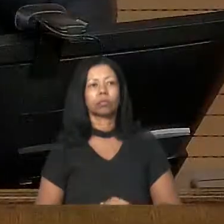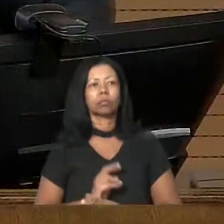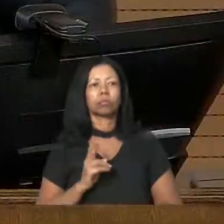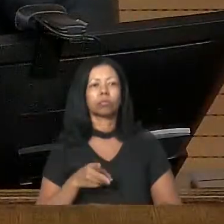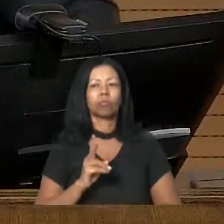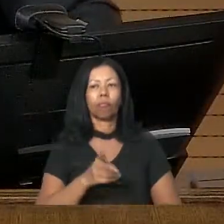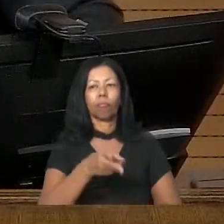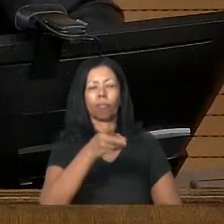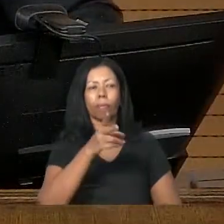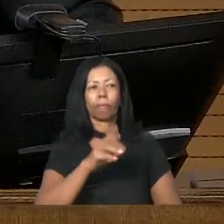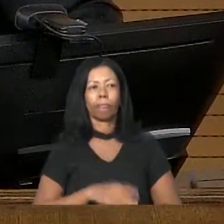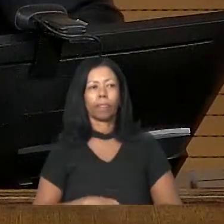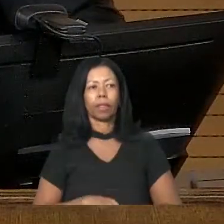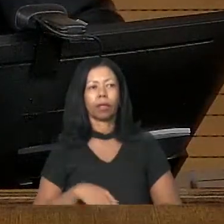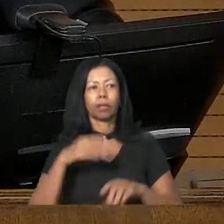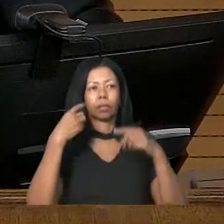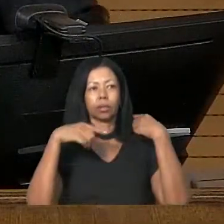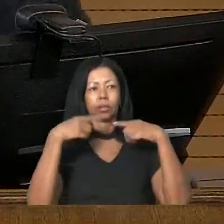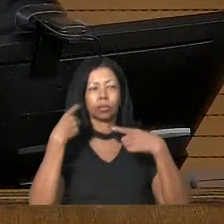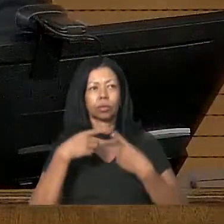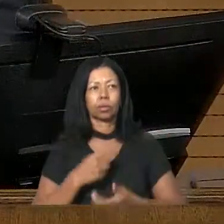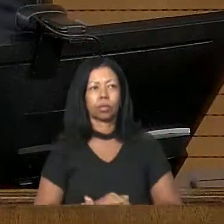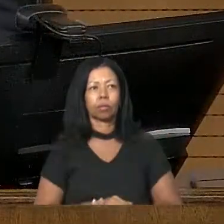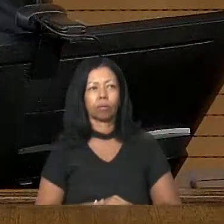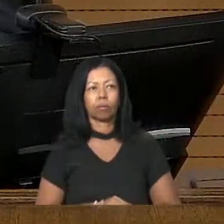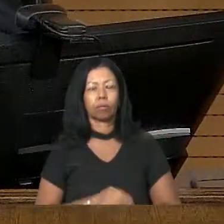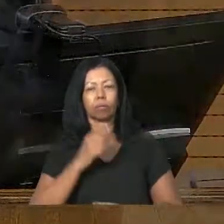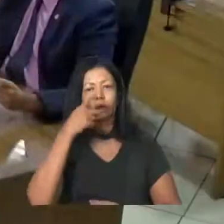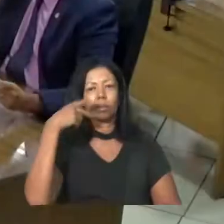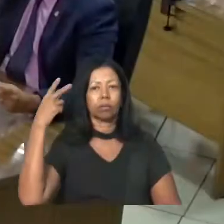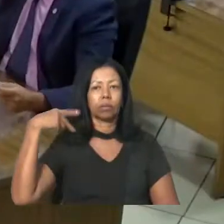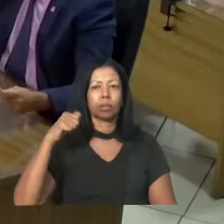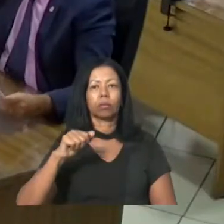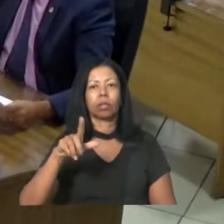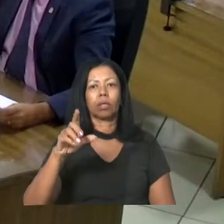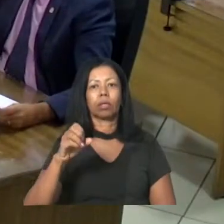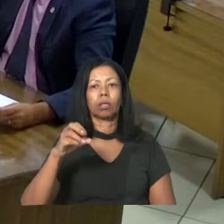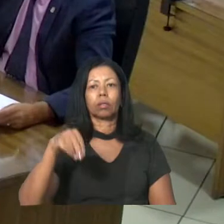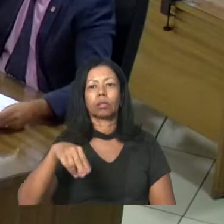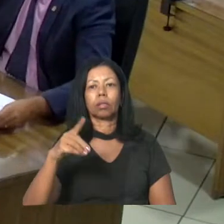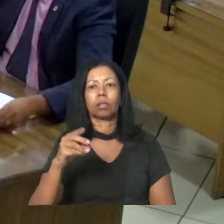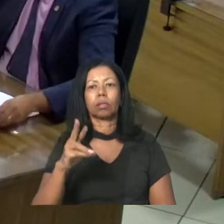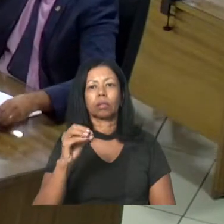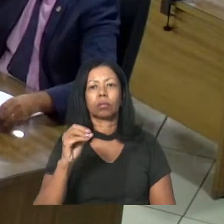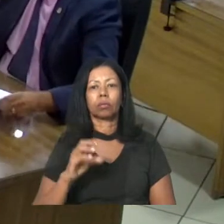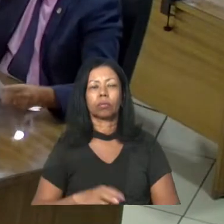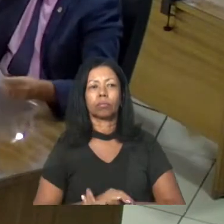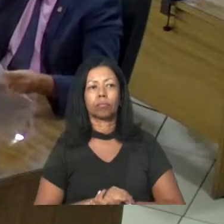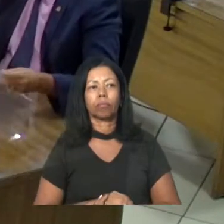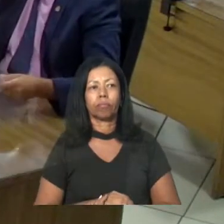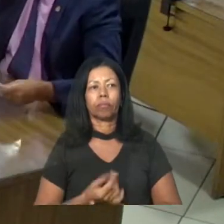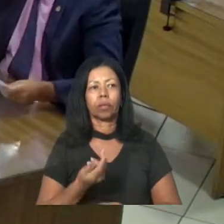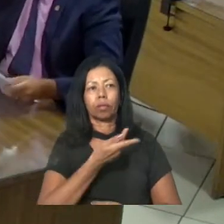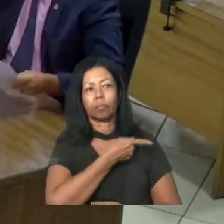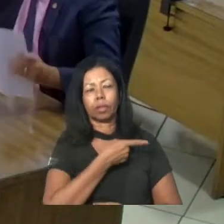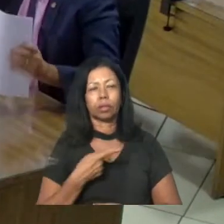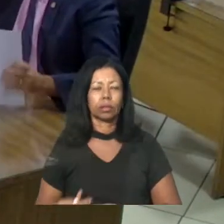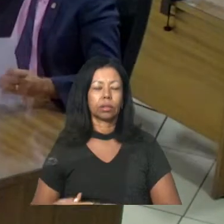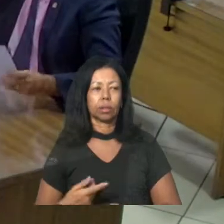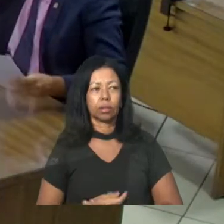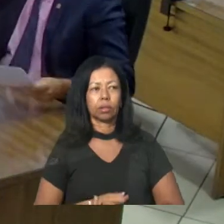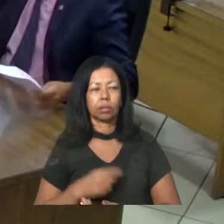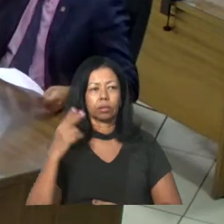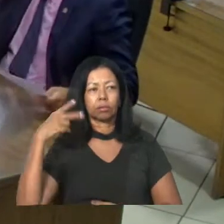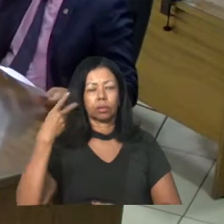Continua. Peço a palavra. Em discussão, parecer. Com a palavra, vereador Alessandro. Senhor presidente, nós vereadores, aproveitar desse momento,